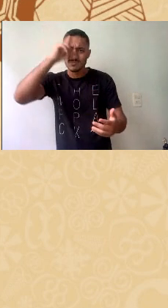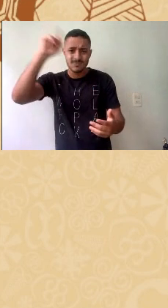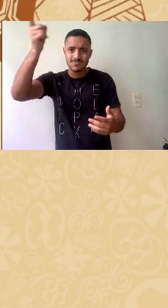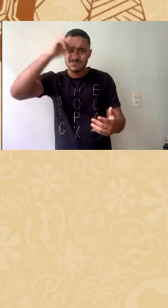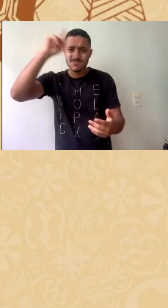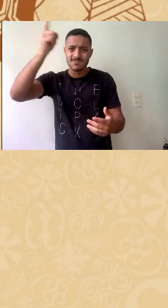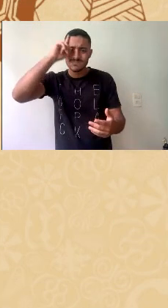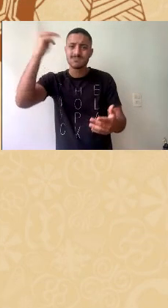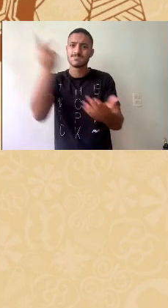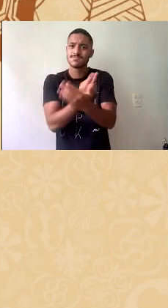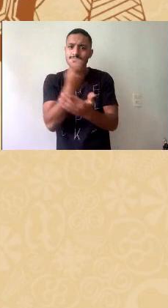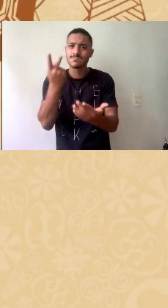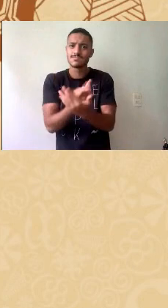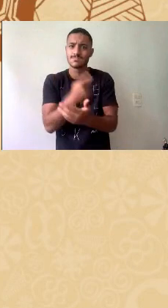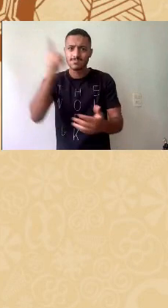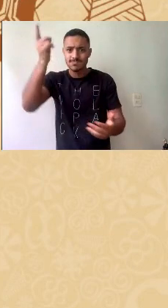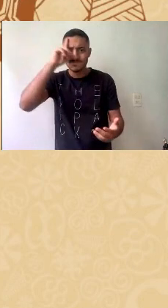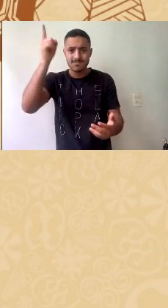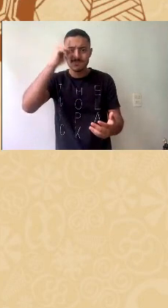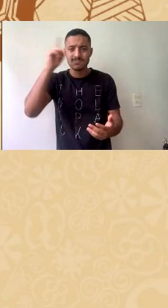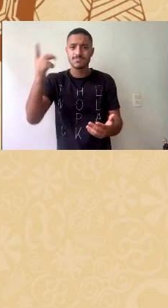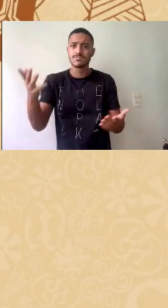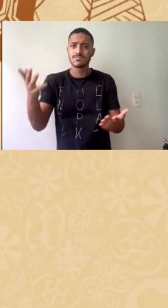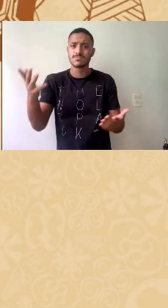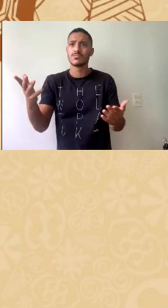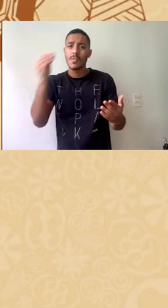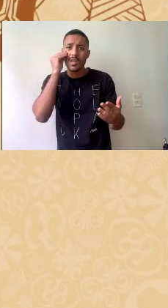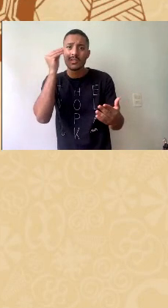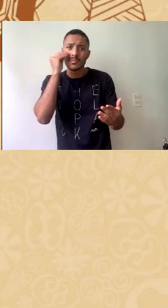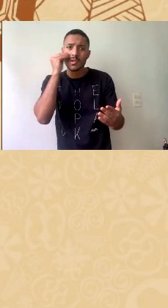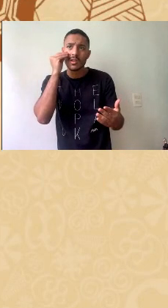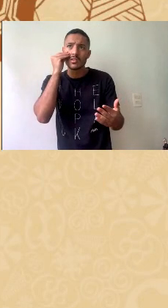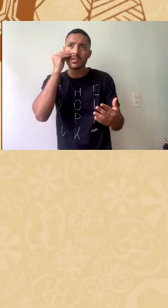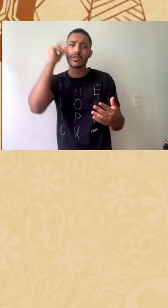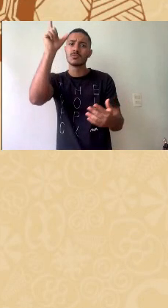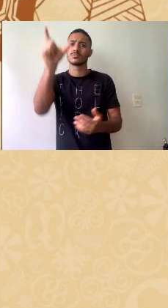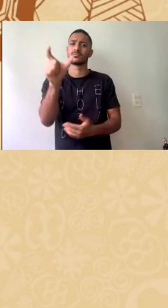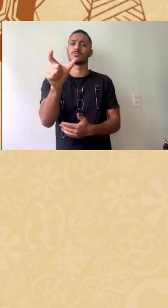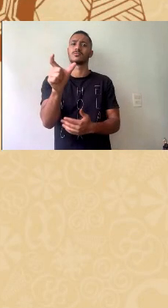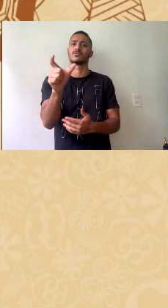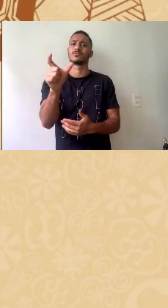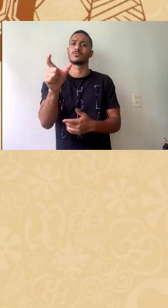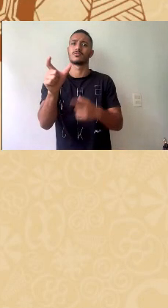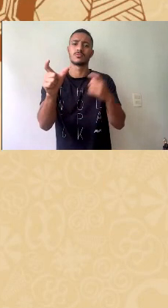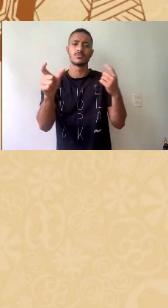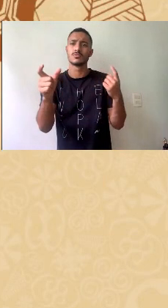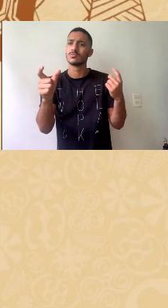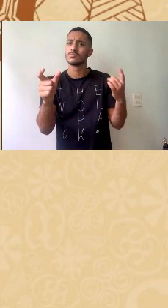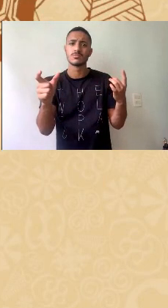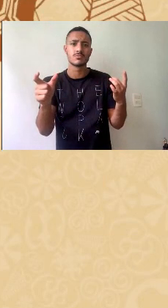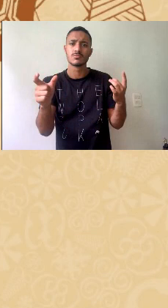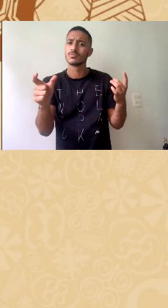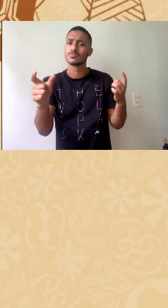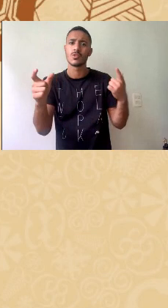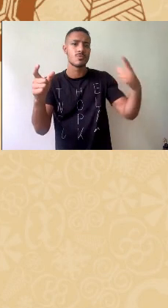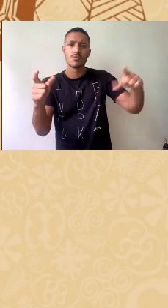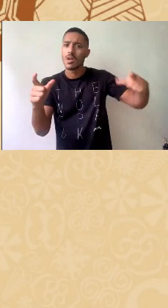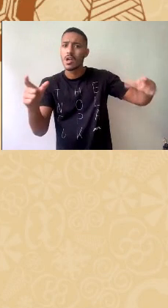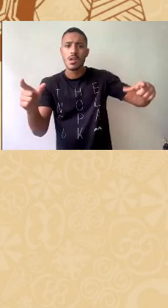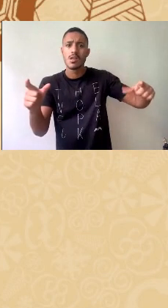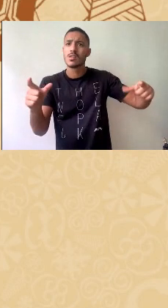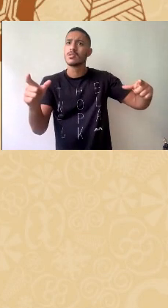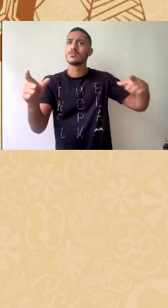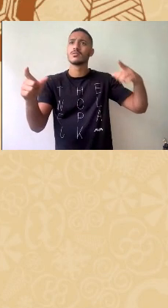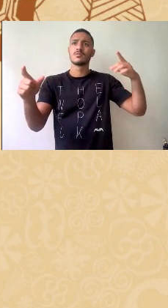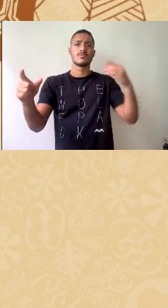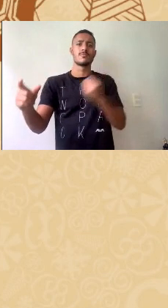Mas como não é uma experiência individual e coletiva desses sujeitos brancos, não vai entender mesmo. Vai viver